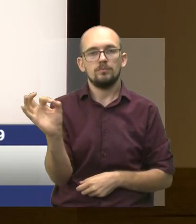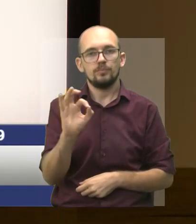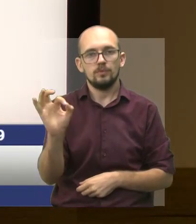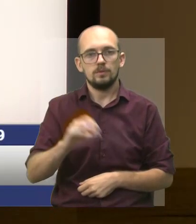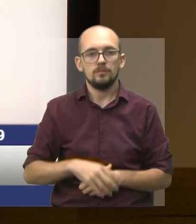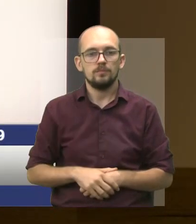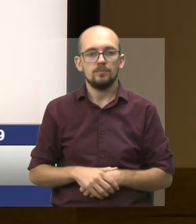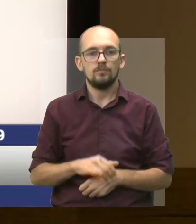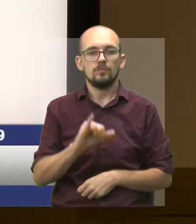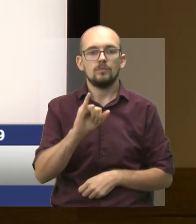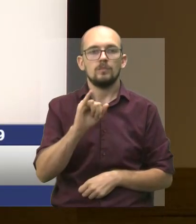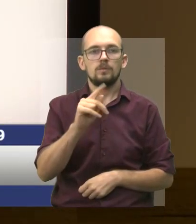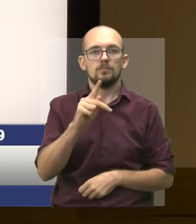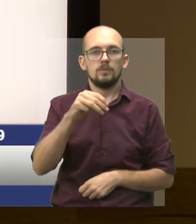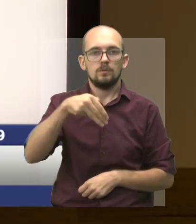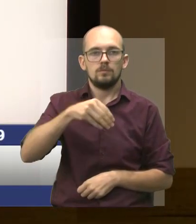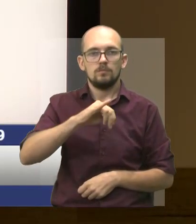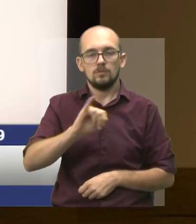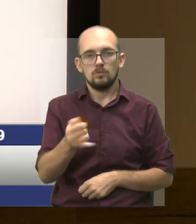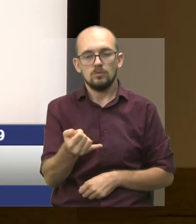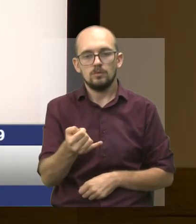1,93%. Instituto de Previdência,